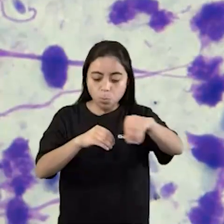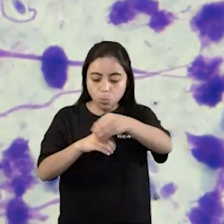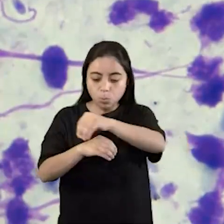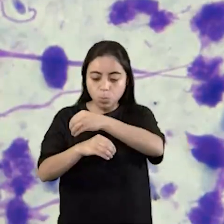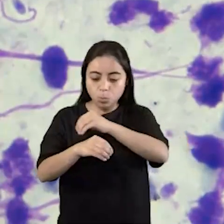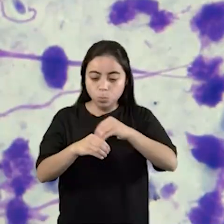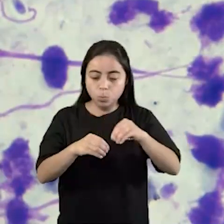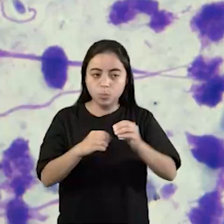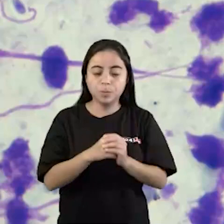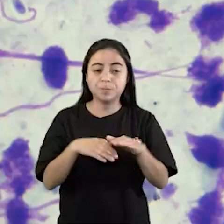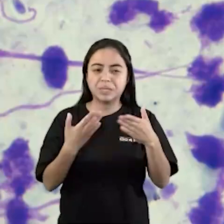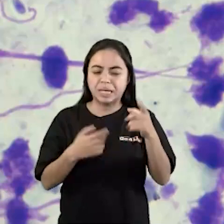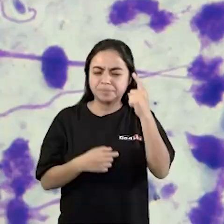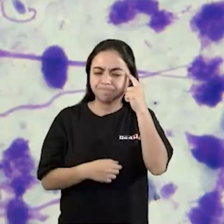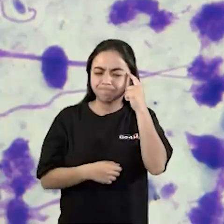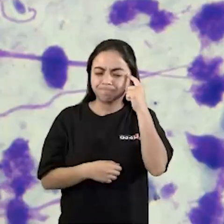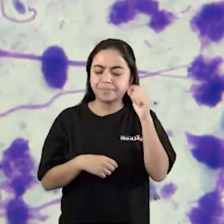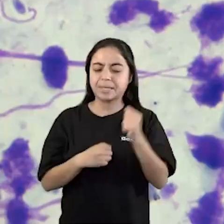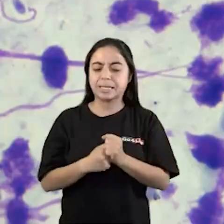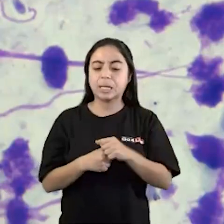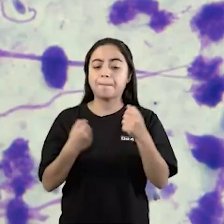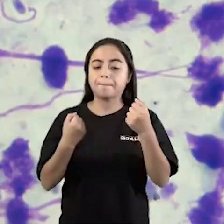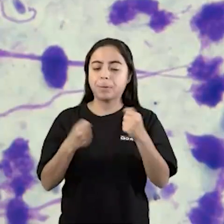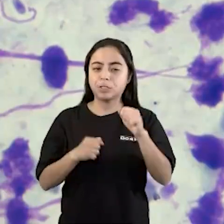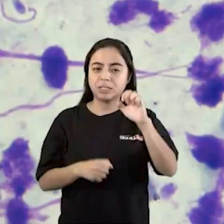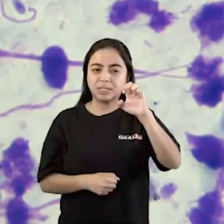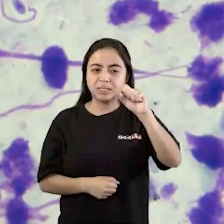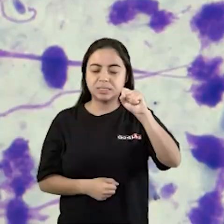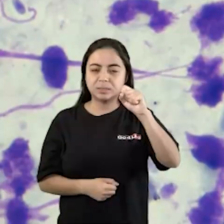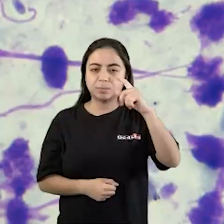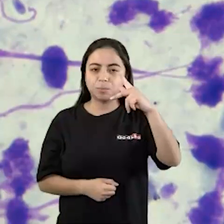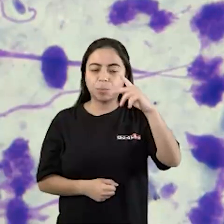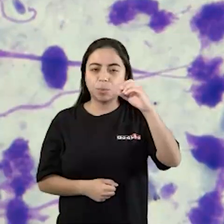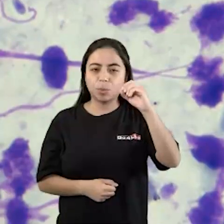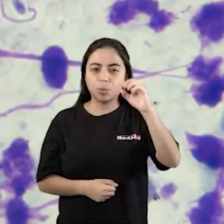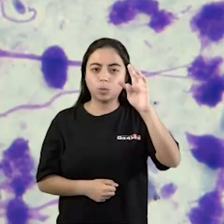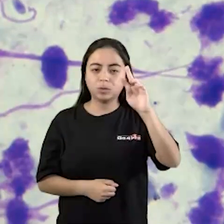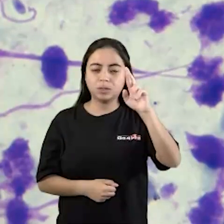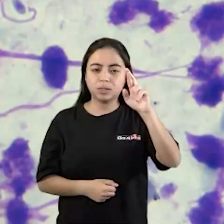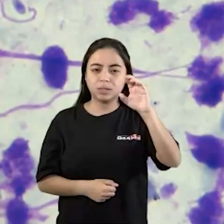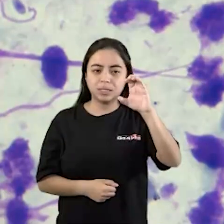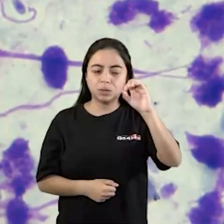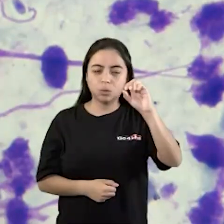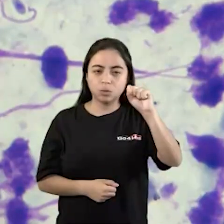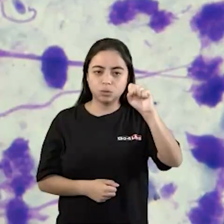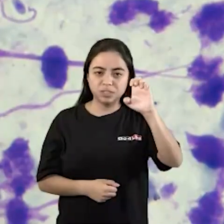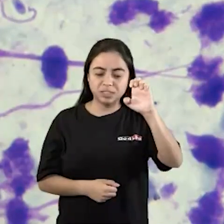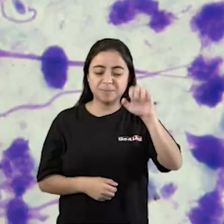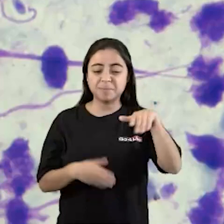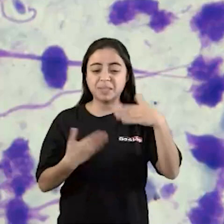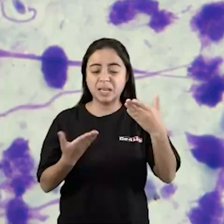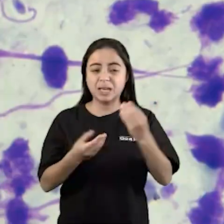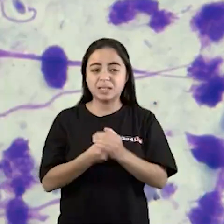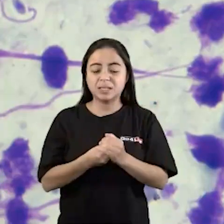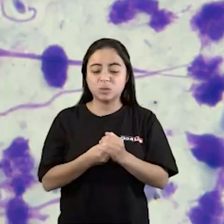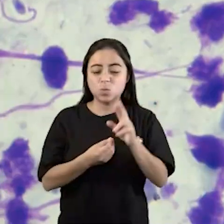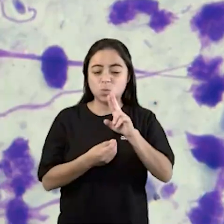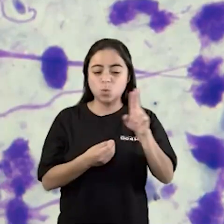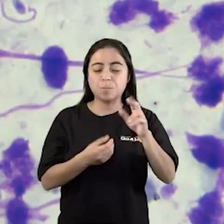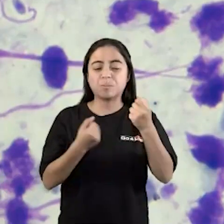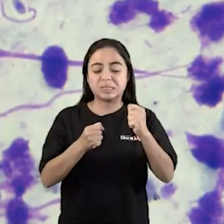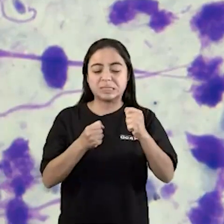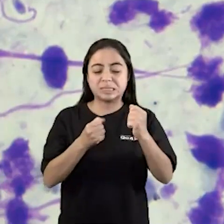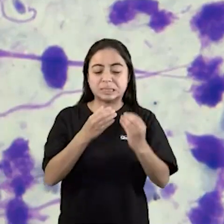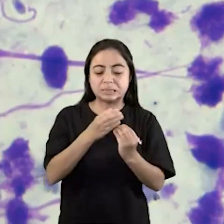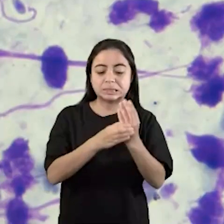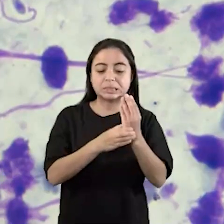a principal suspeita aqui é que seja esporotricose. E aí a espécie de esporotrix a gente precisa cultivar. A